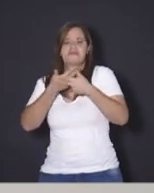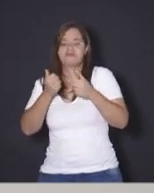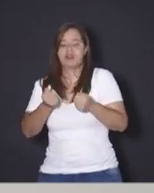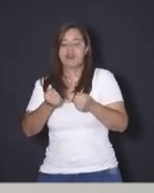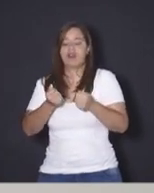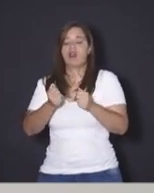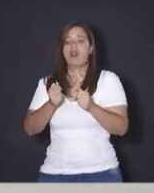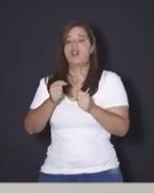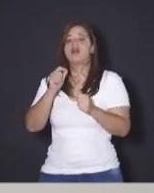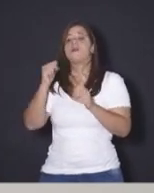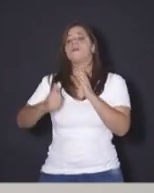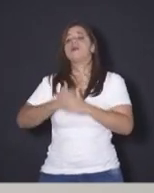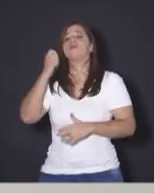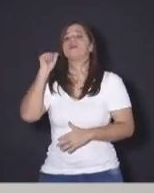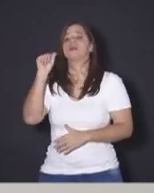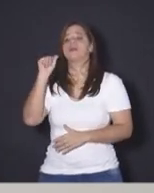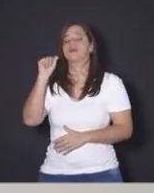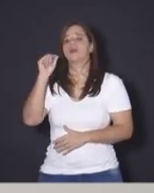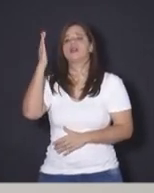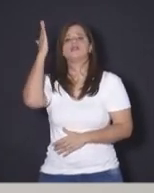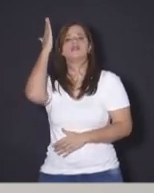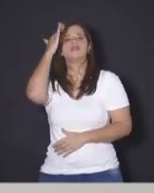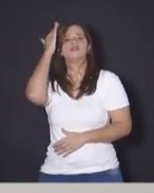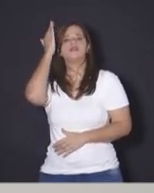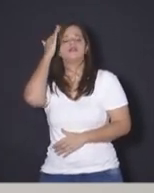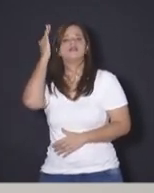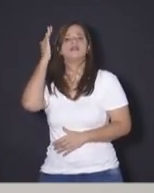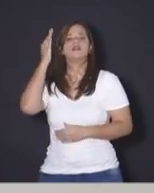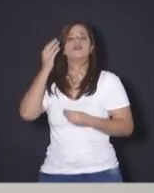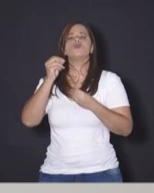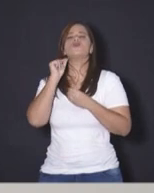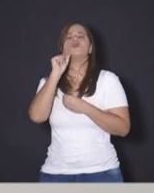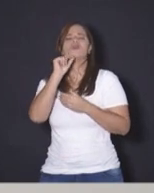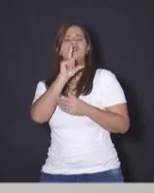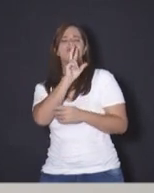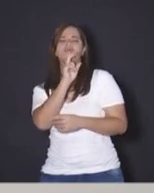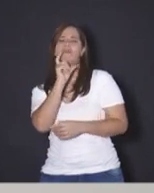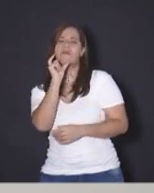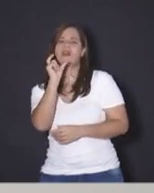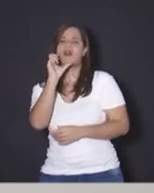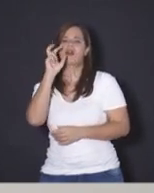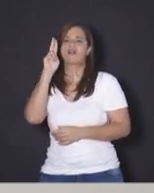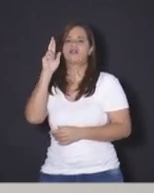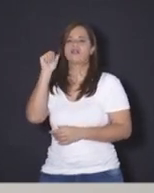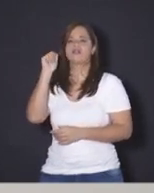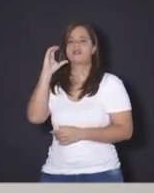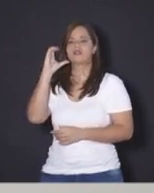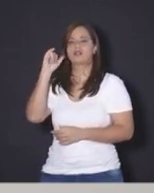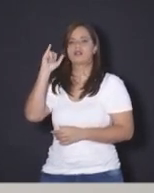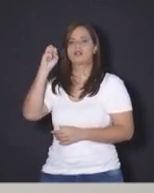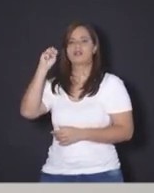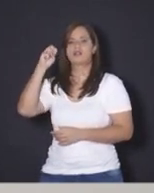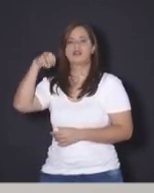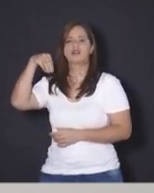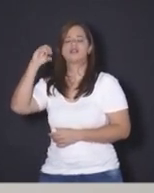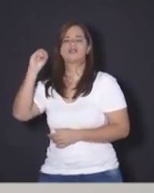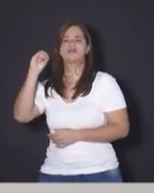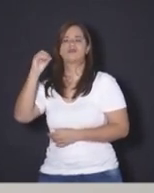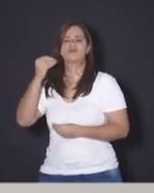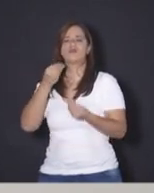é primeiramente saber o que é racismo o que nós entendemos